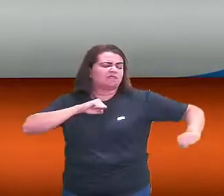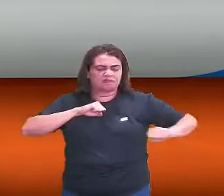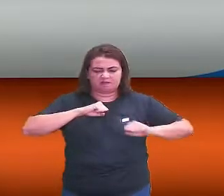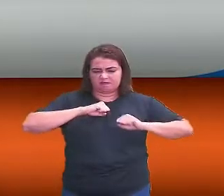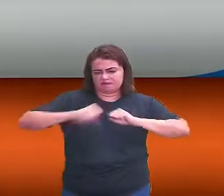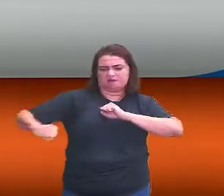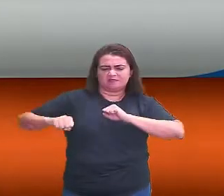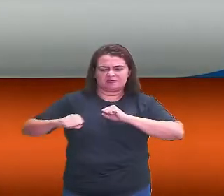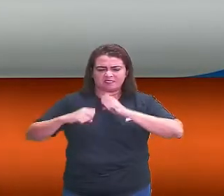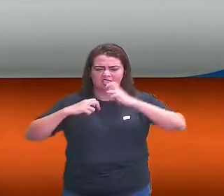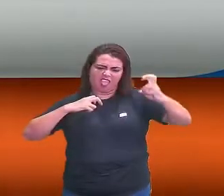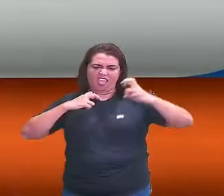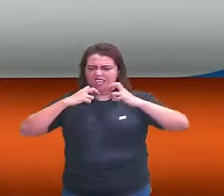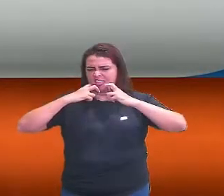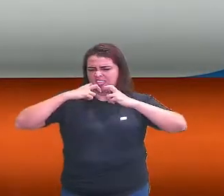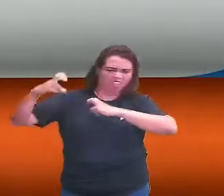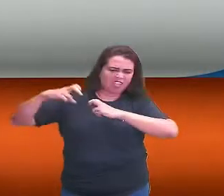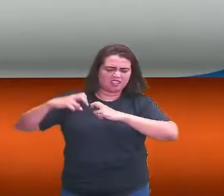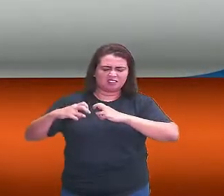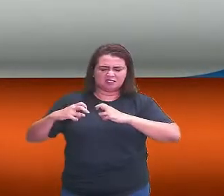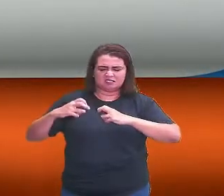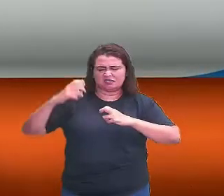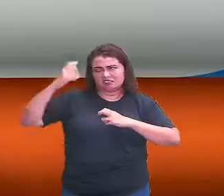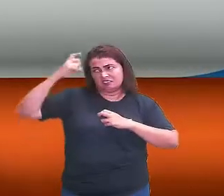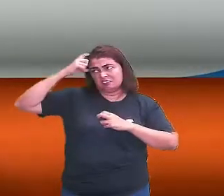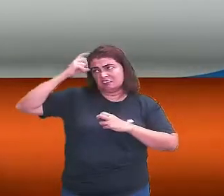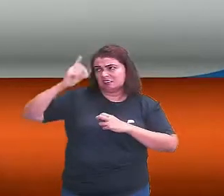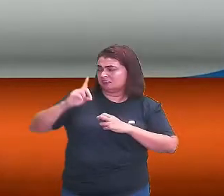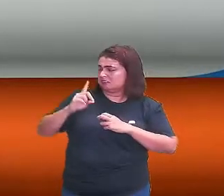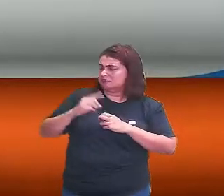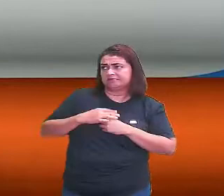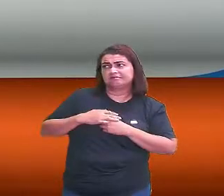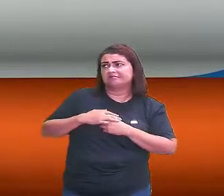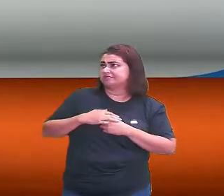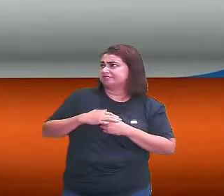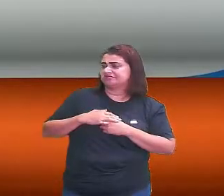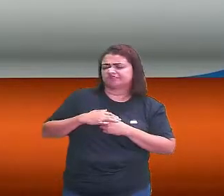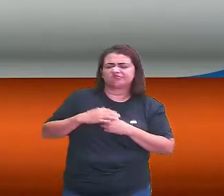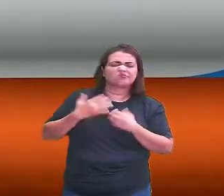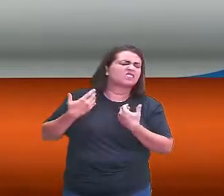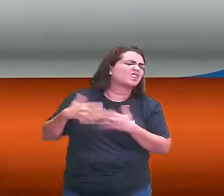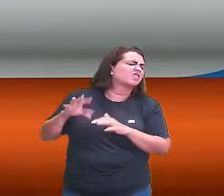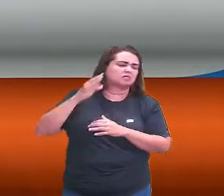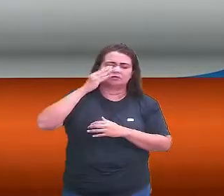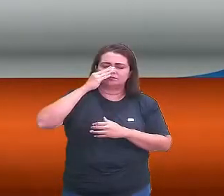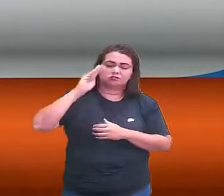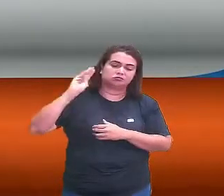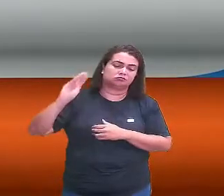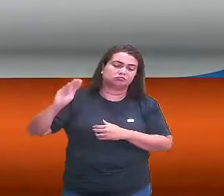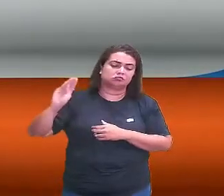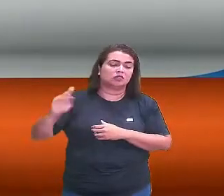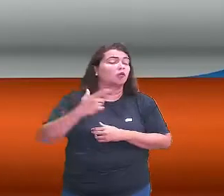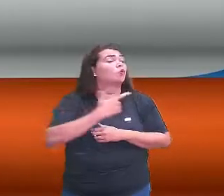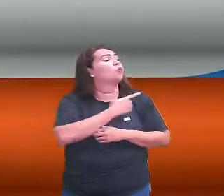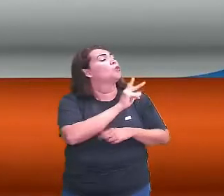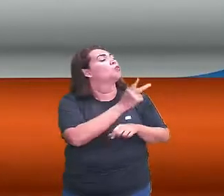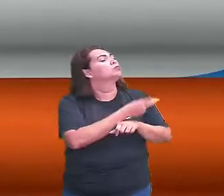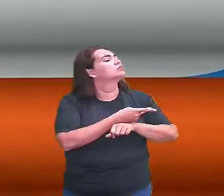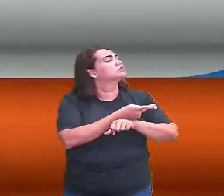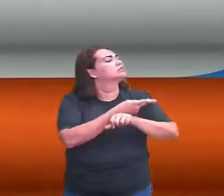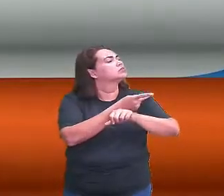e esperneavam e Douglas não gostou. Então ele deixou aquilo para lá e foi em busca de outro abraço.